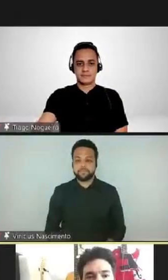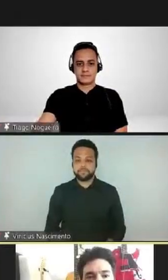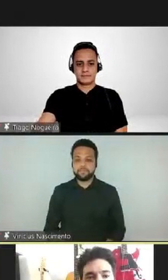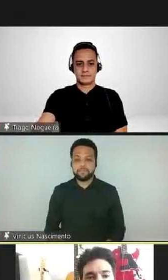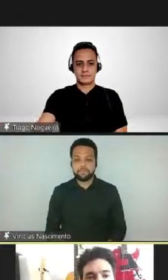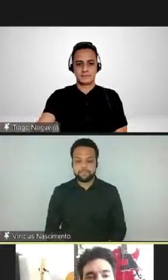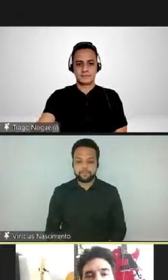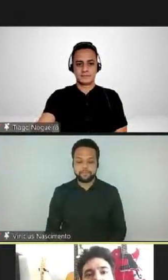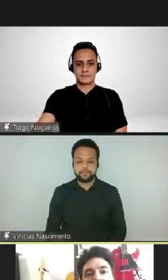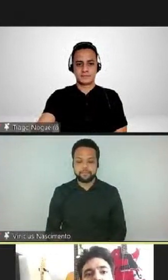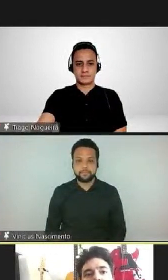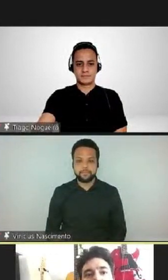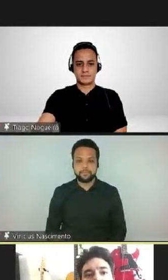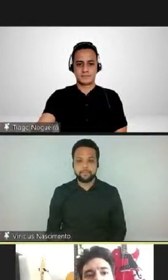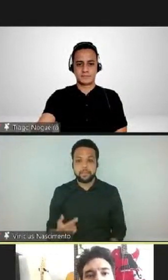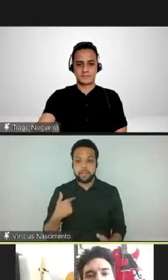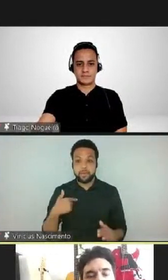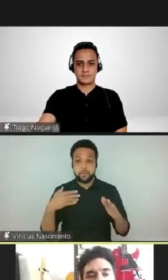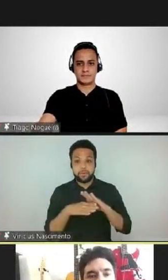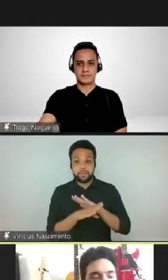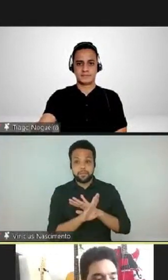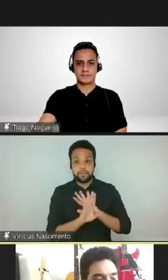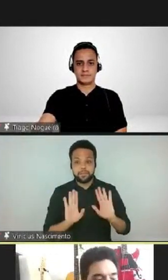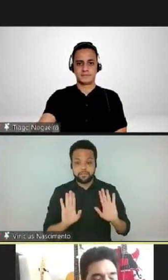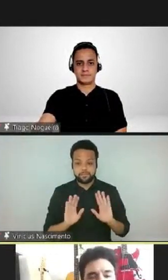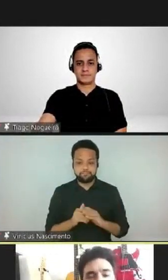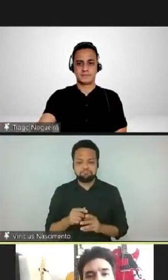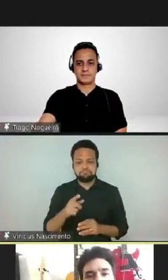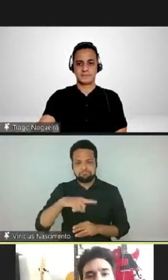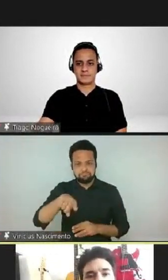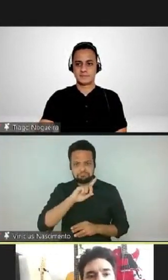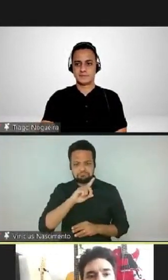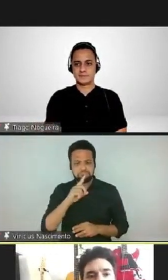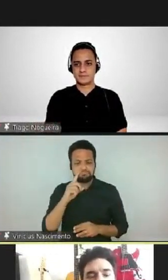Acho que eu estou entrando. Vocês estão me ouvindo?